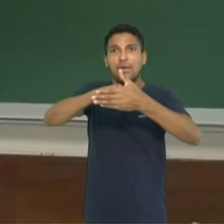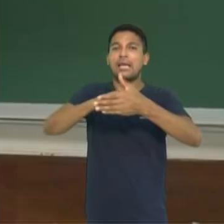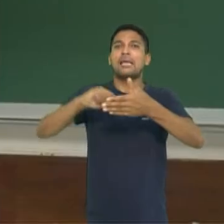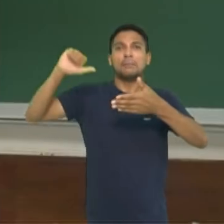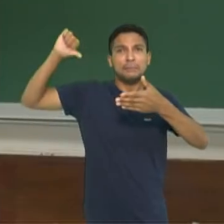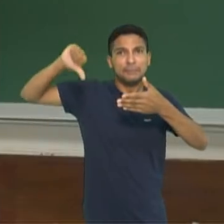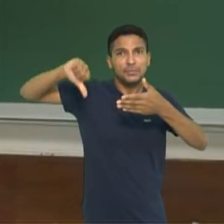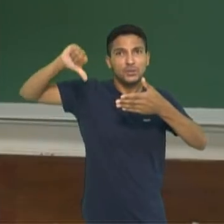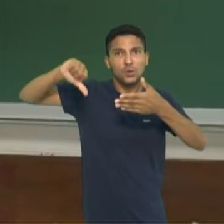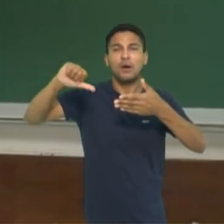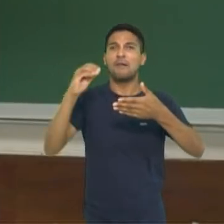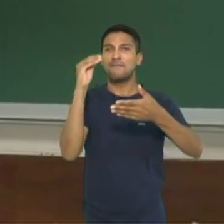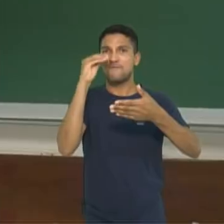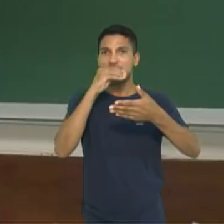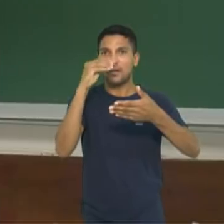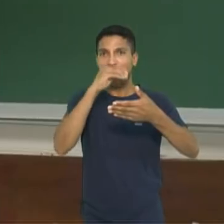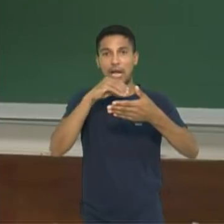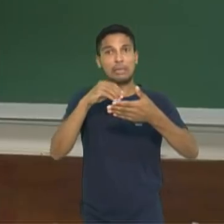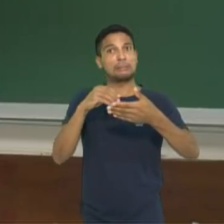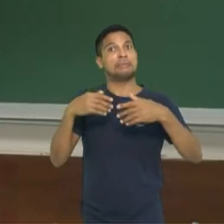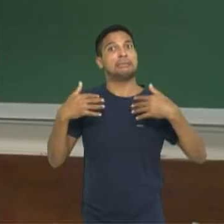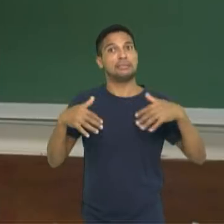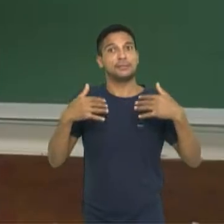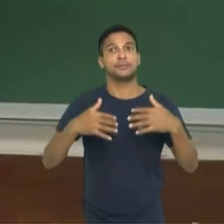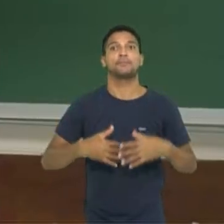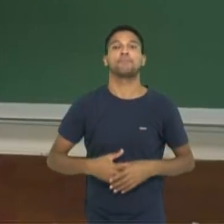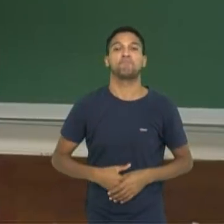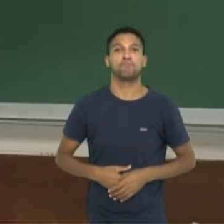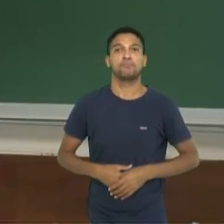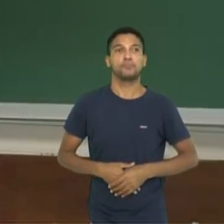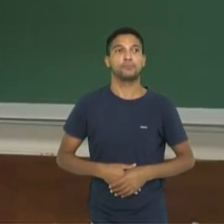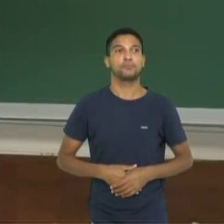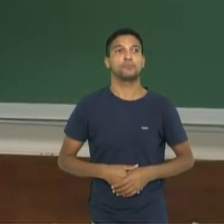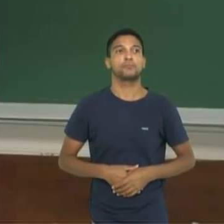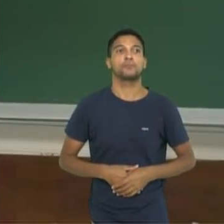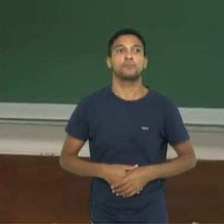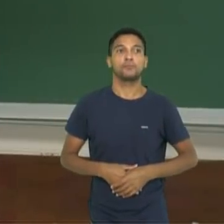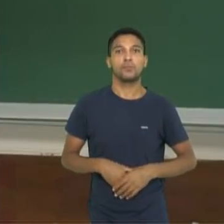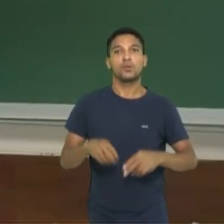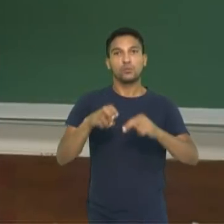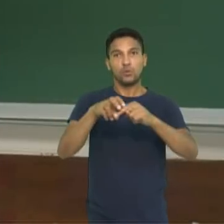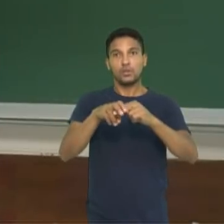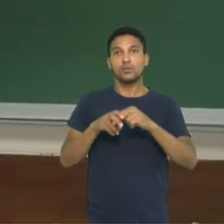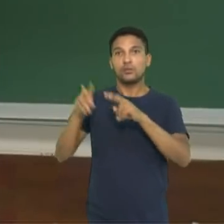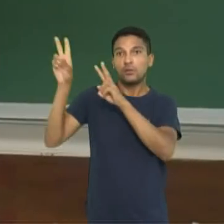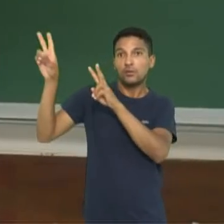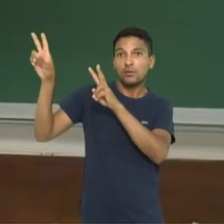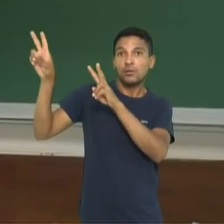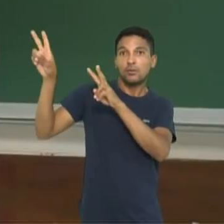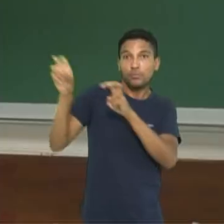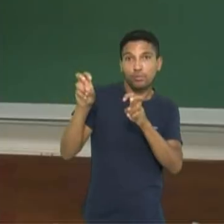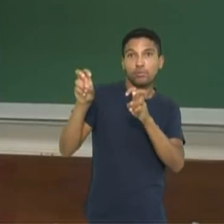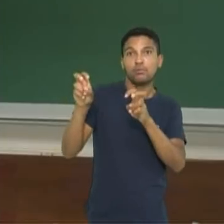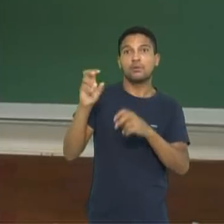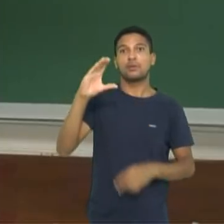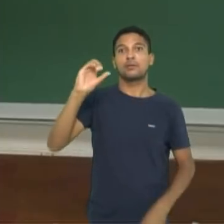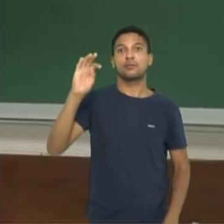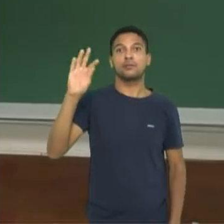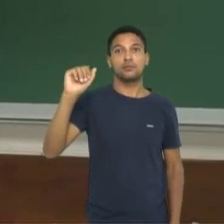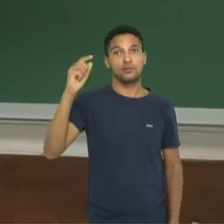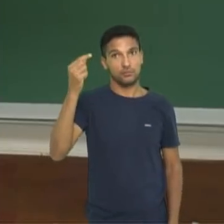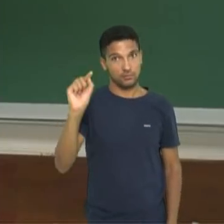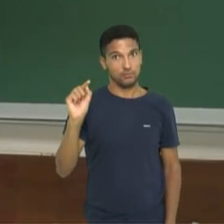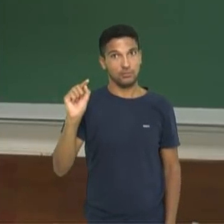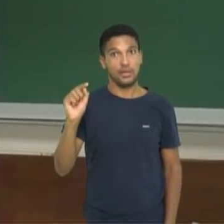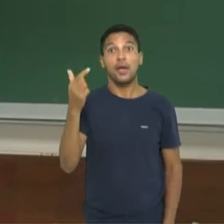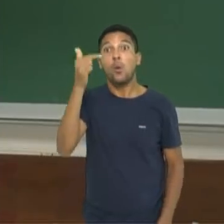Então, nesse momento aqui, é o momento em que houve aqui, né, uma citação a um outro texto. Né? E